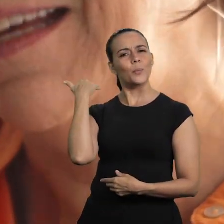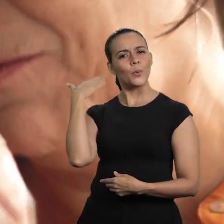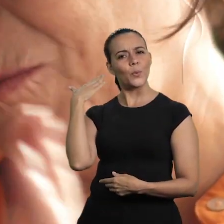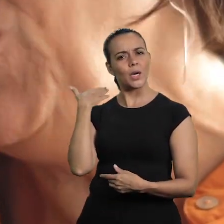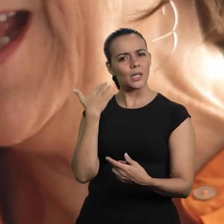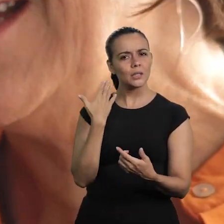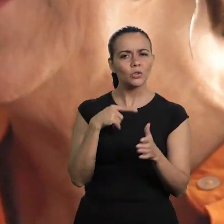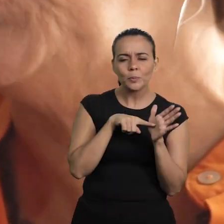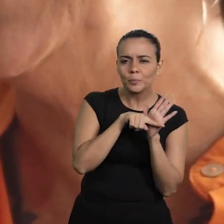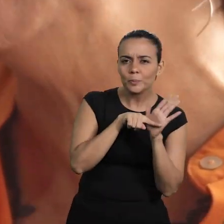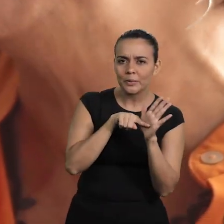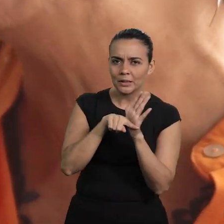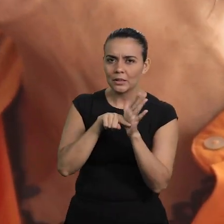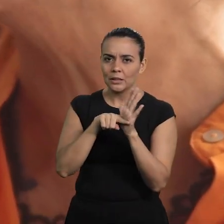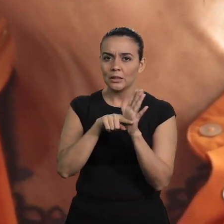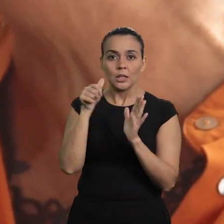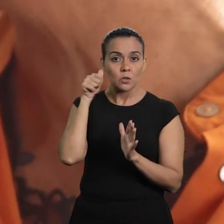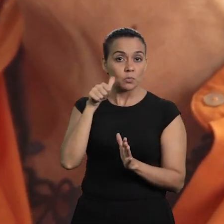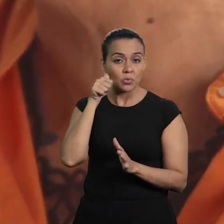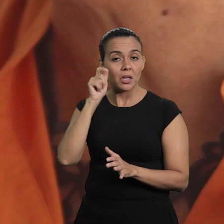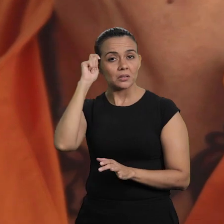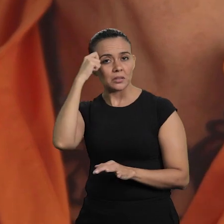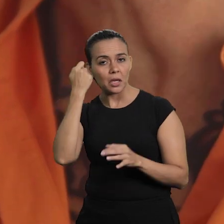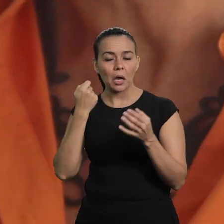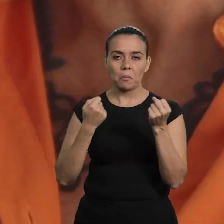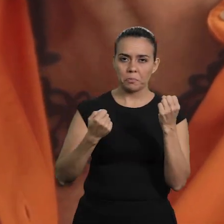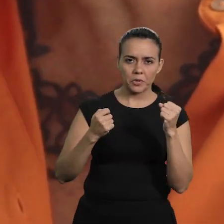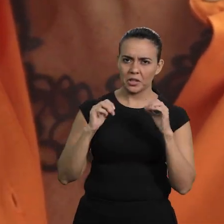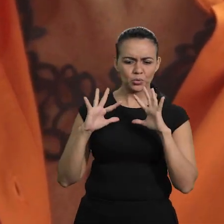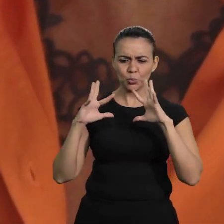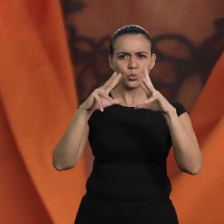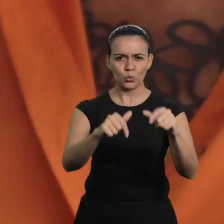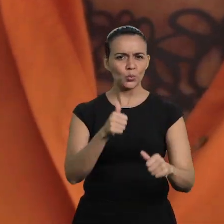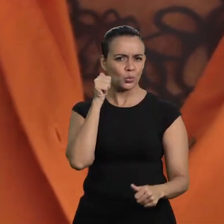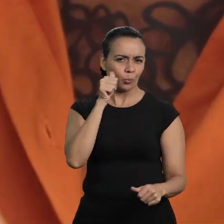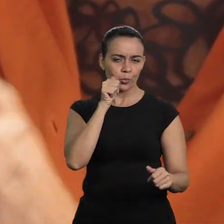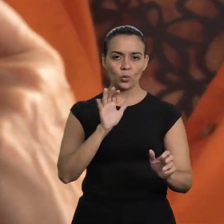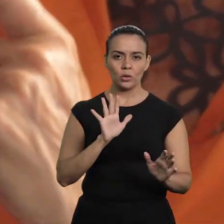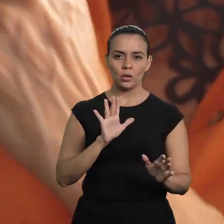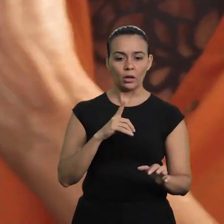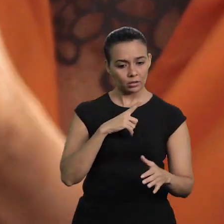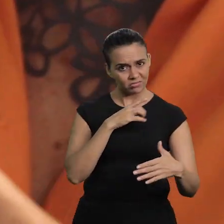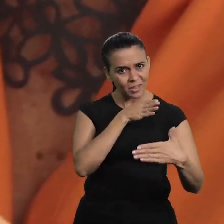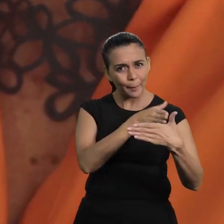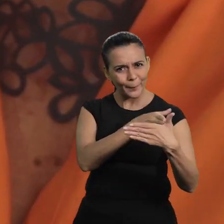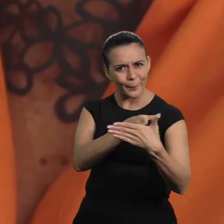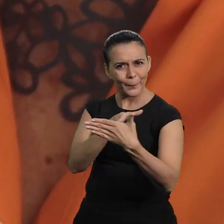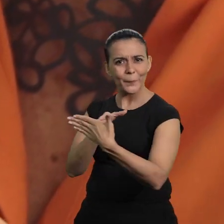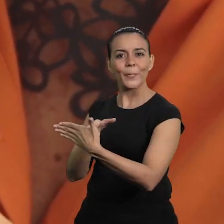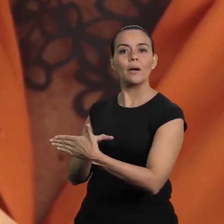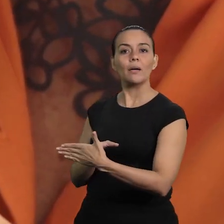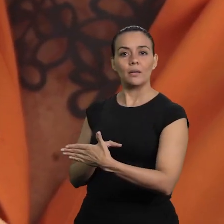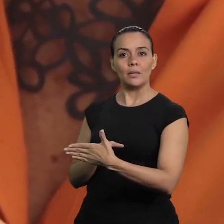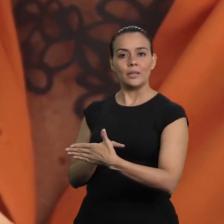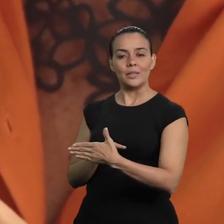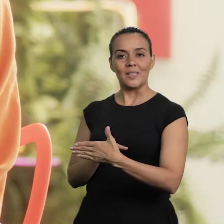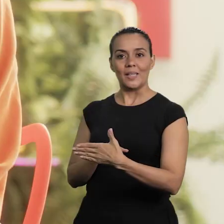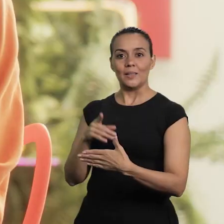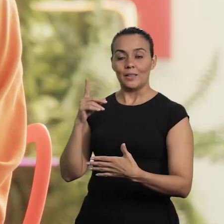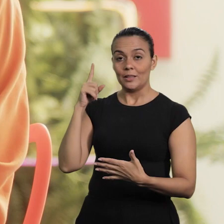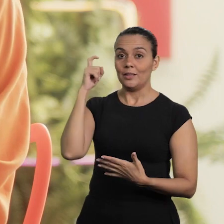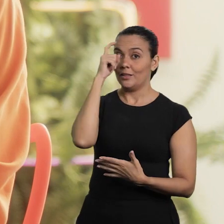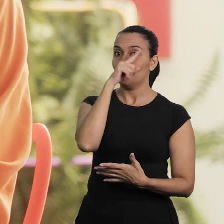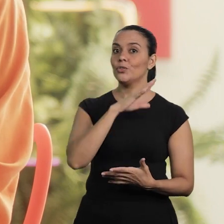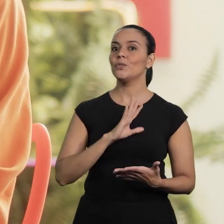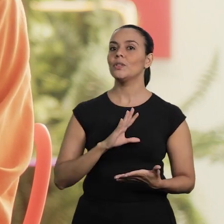mulheres, mulheres em geral, não estou falando só de mulheres negras, elas têm uma barreira desse risco que elas assumem.